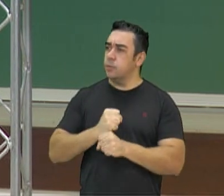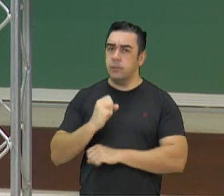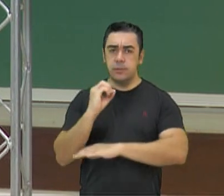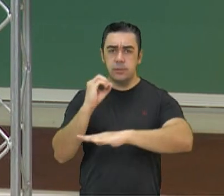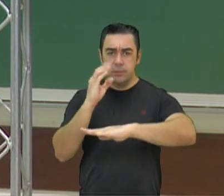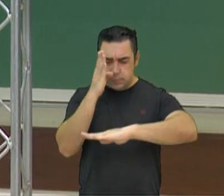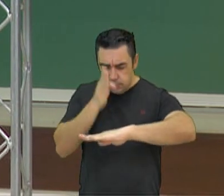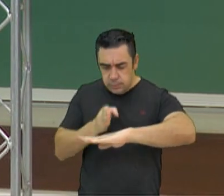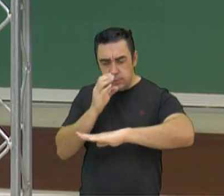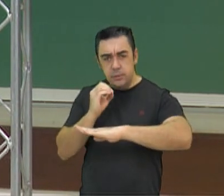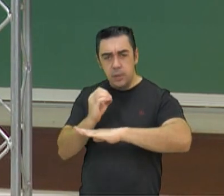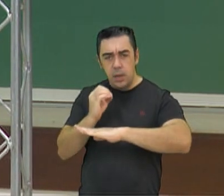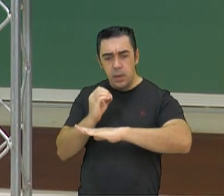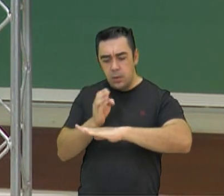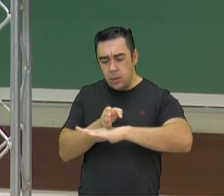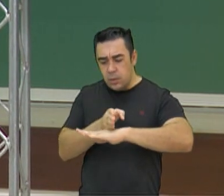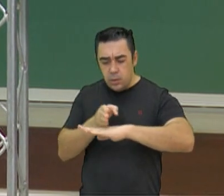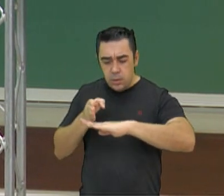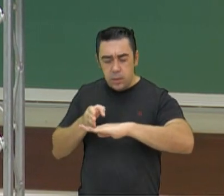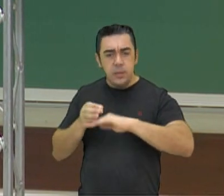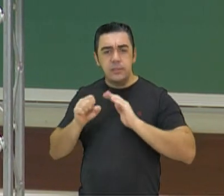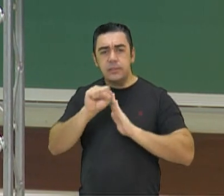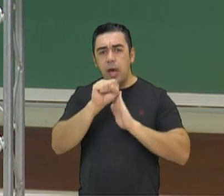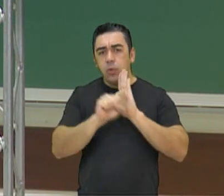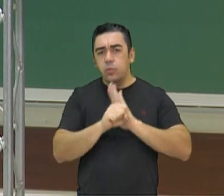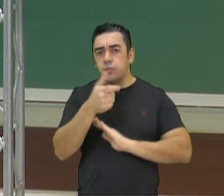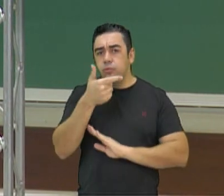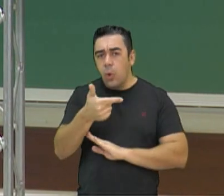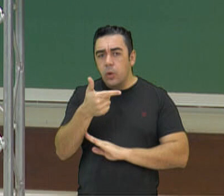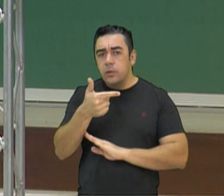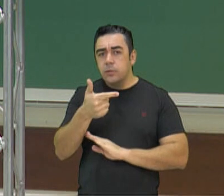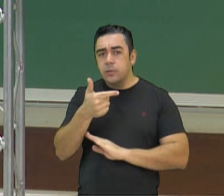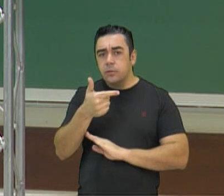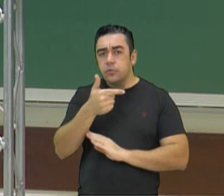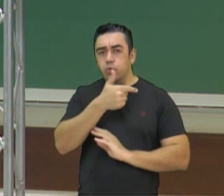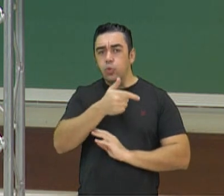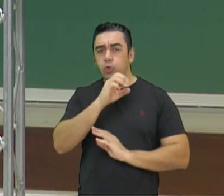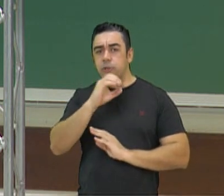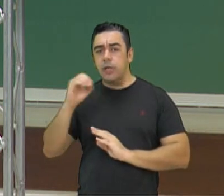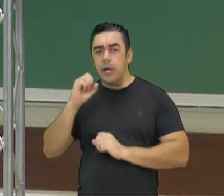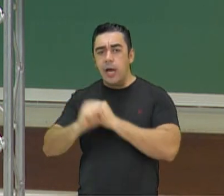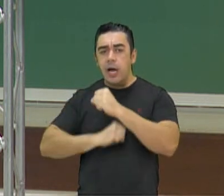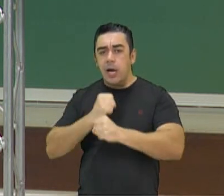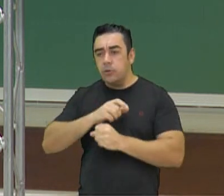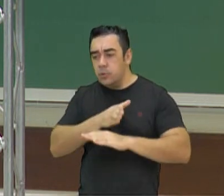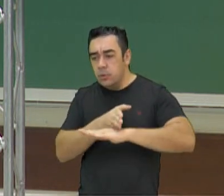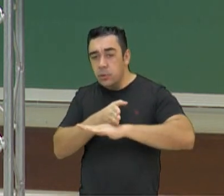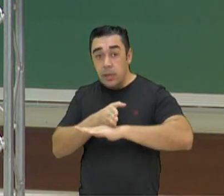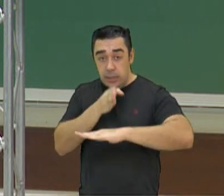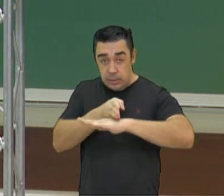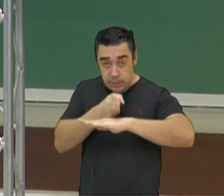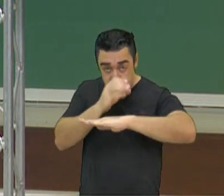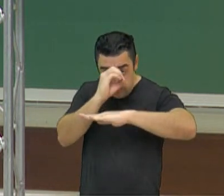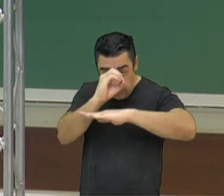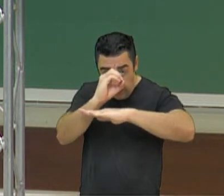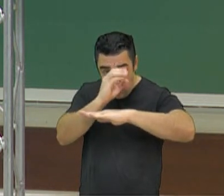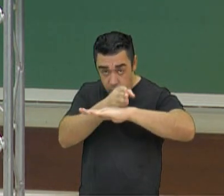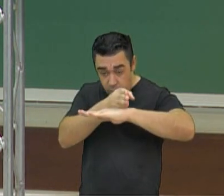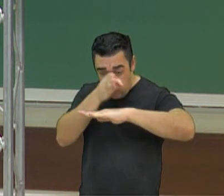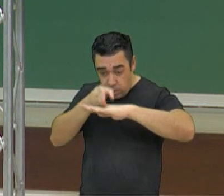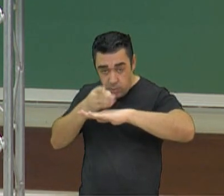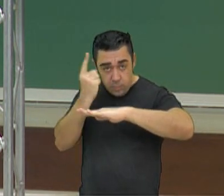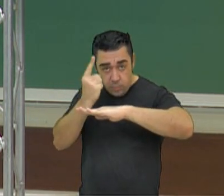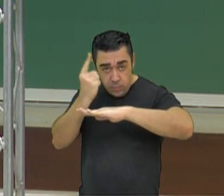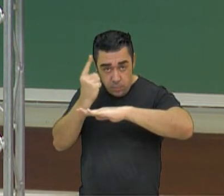do século II depois de Cristo? Infelizmente, do ano 0 até o primeiro século depois de